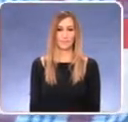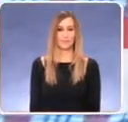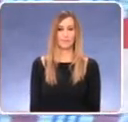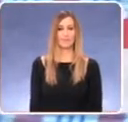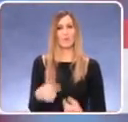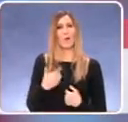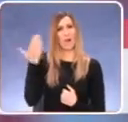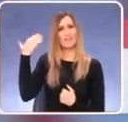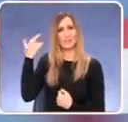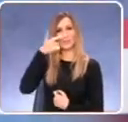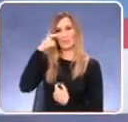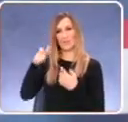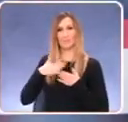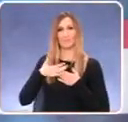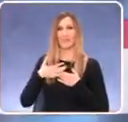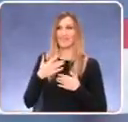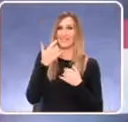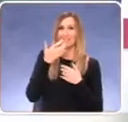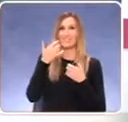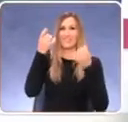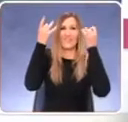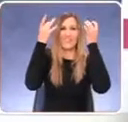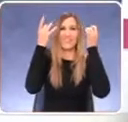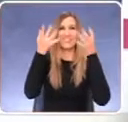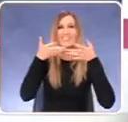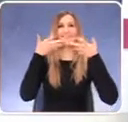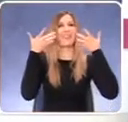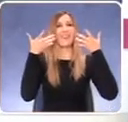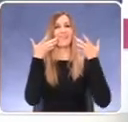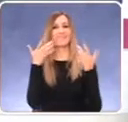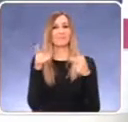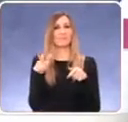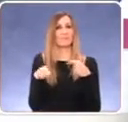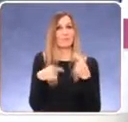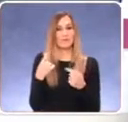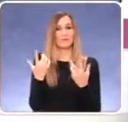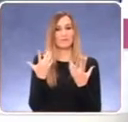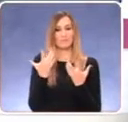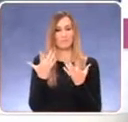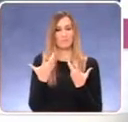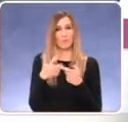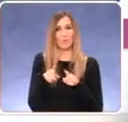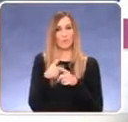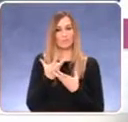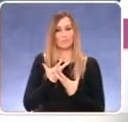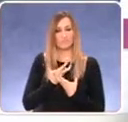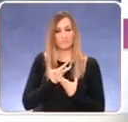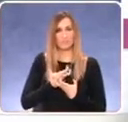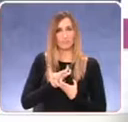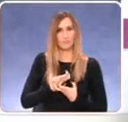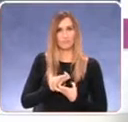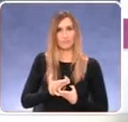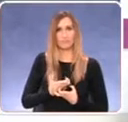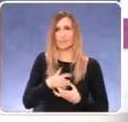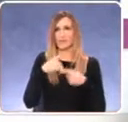Eu era uma pessoa muito divertida, muito extrovertida e a partir daí comecei a ficar mais retraída, não